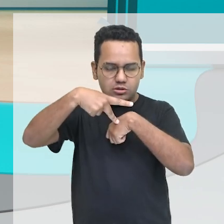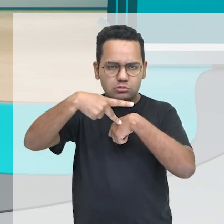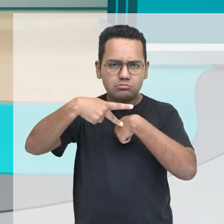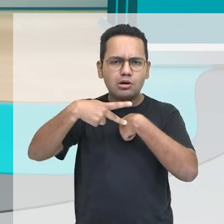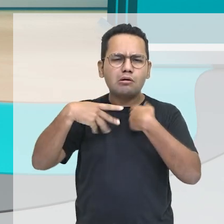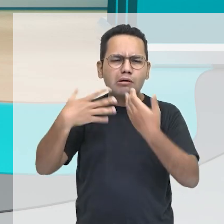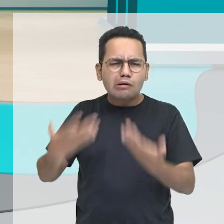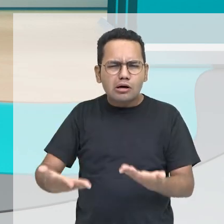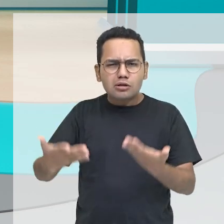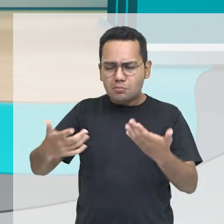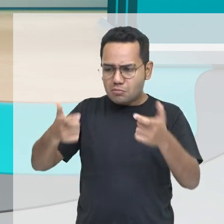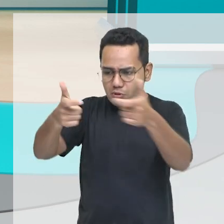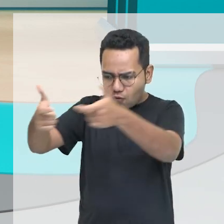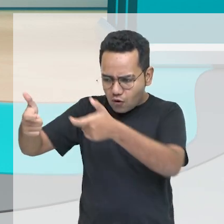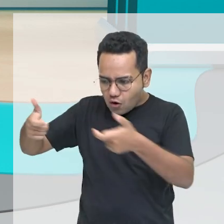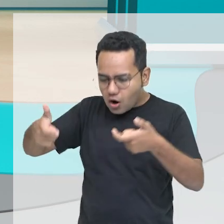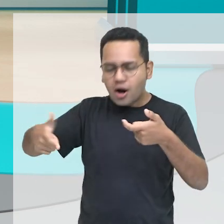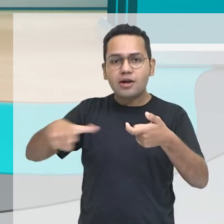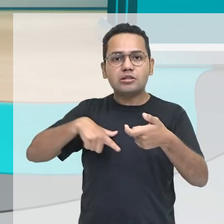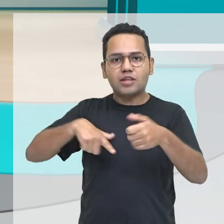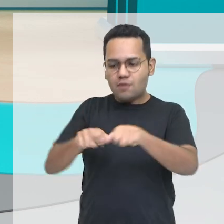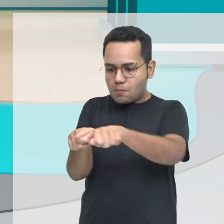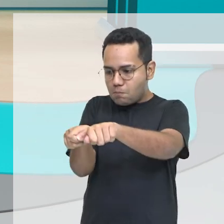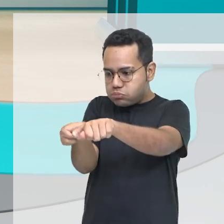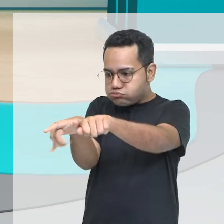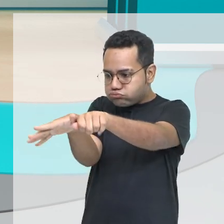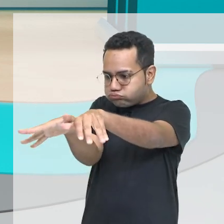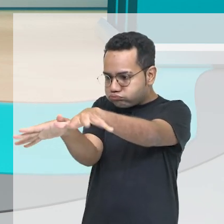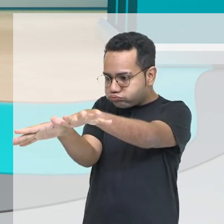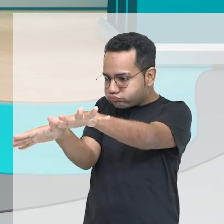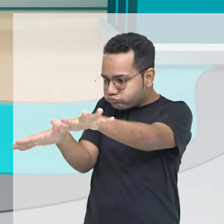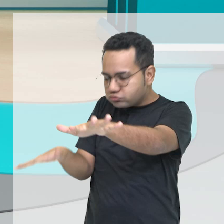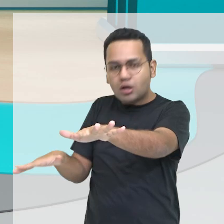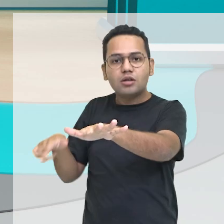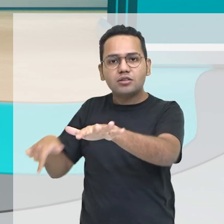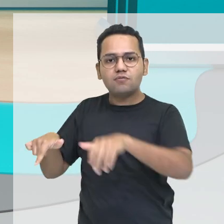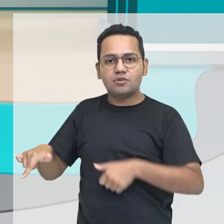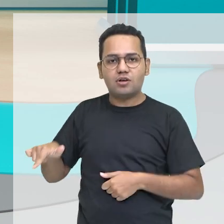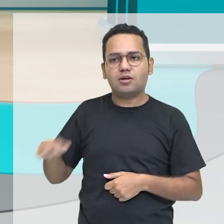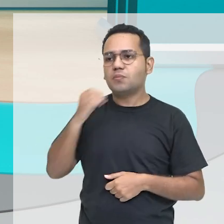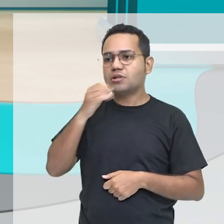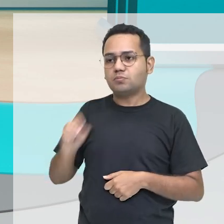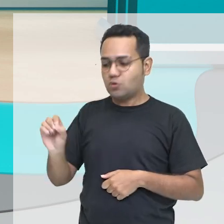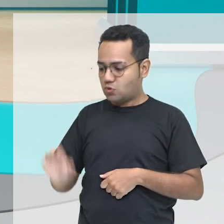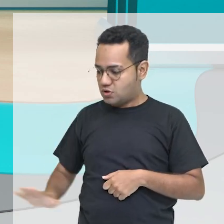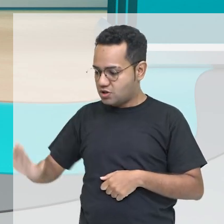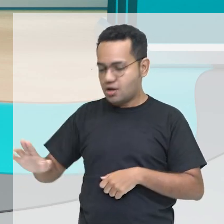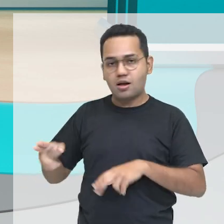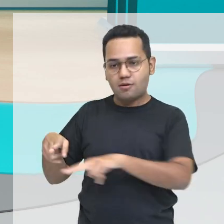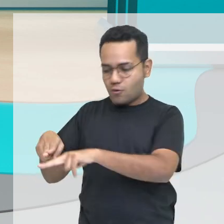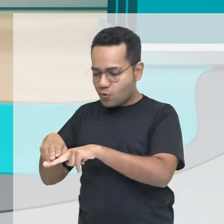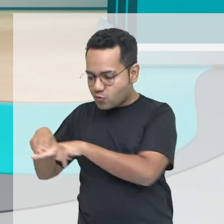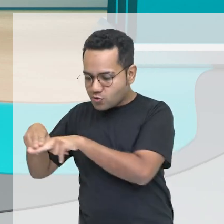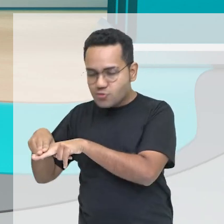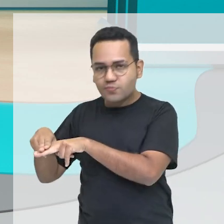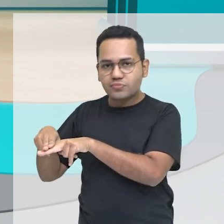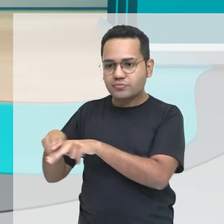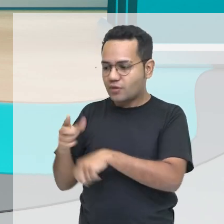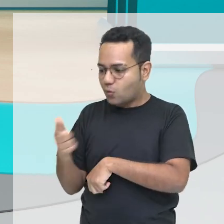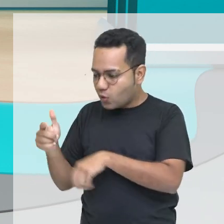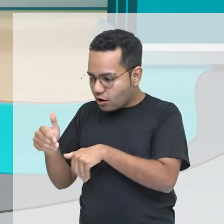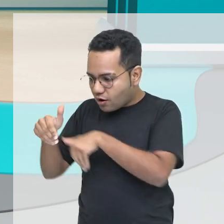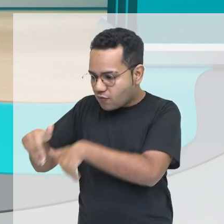dominando, colonizando a Austrália, Nova Zelândia e várias outras ilhas espalhadas